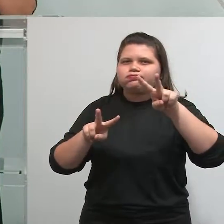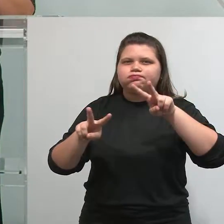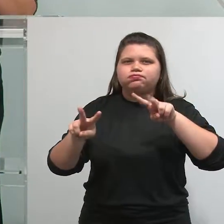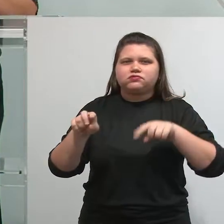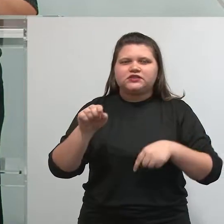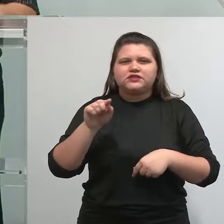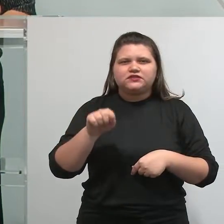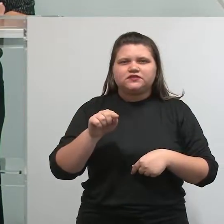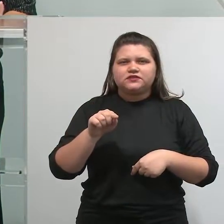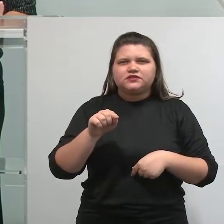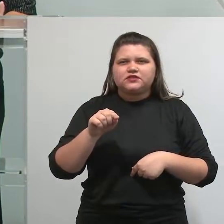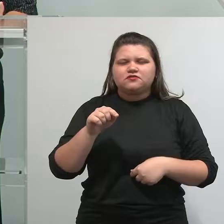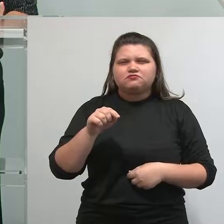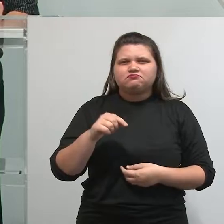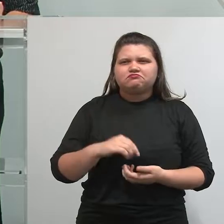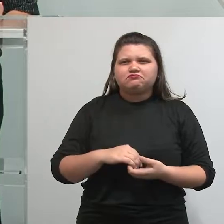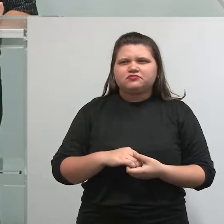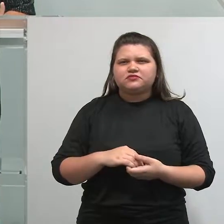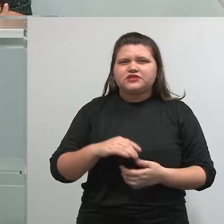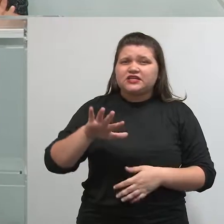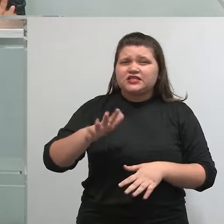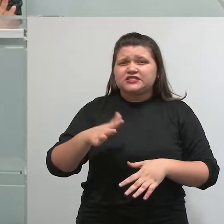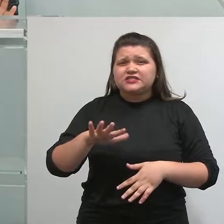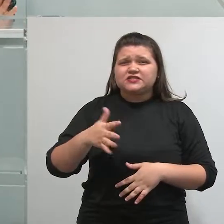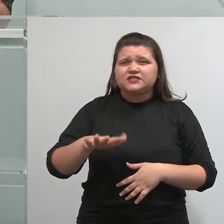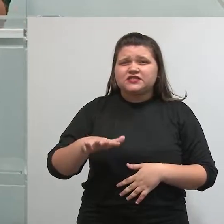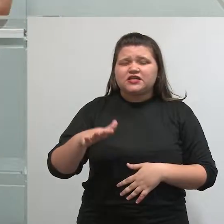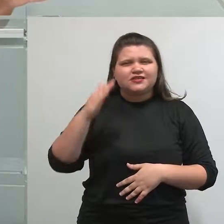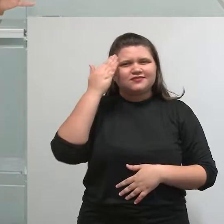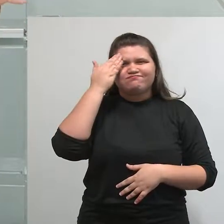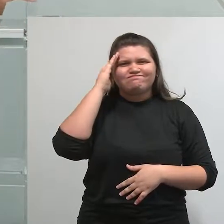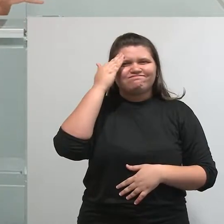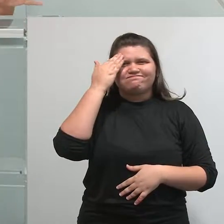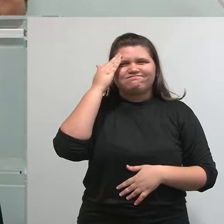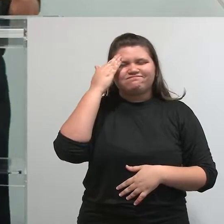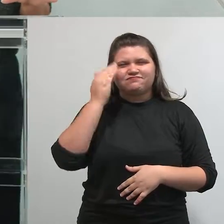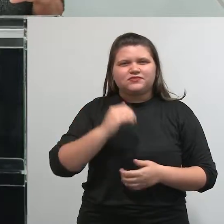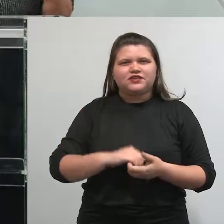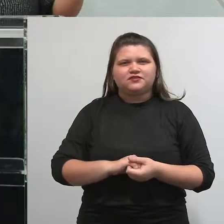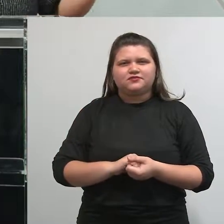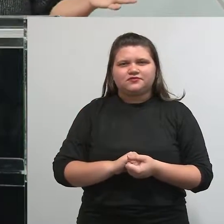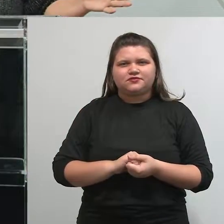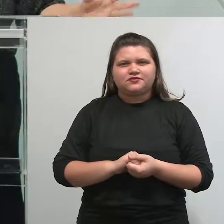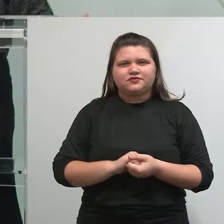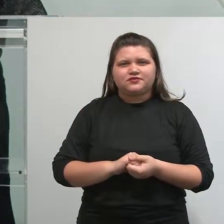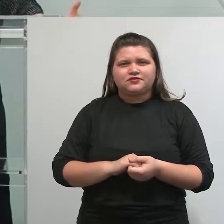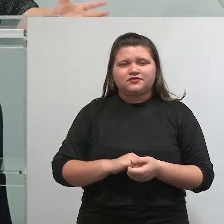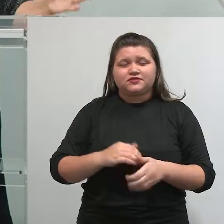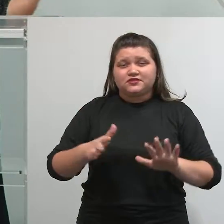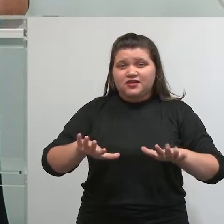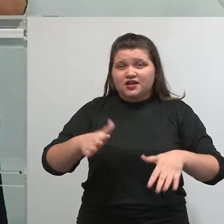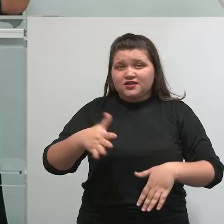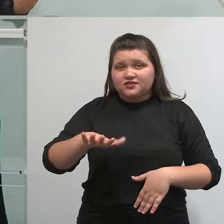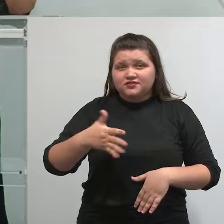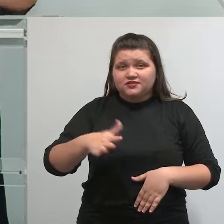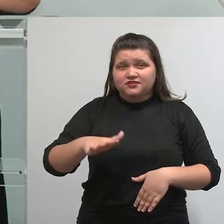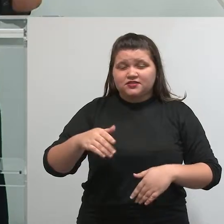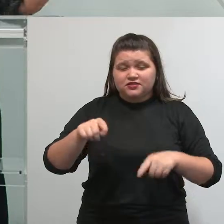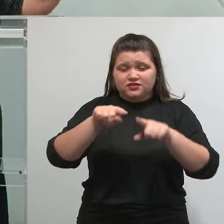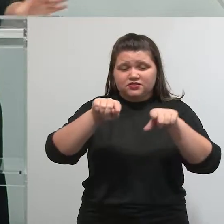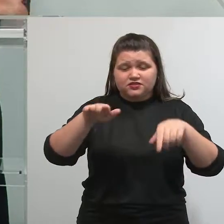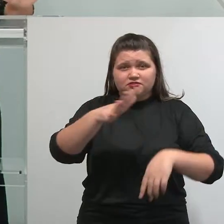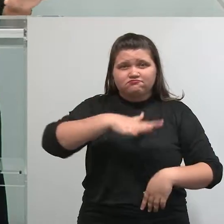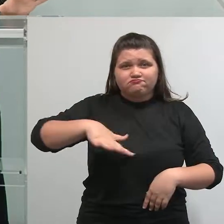está distorcendo a realidade. Porque naquele momento é um ambiente que conta com 10 pessoas. Então são 10 pessoas